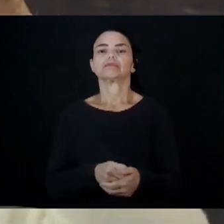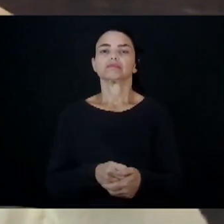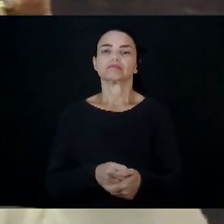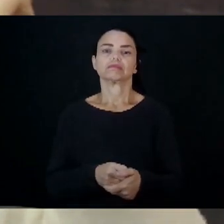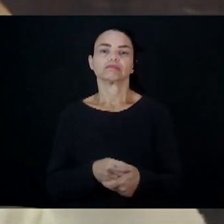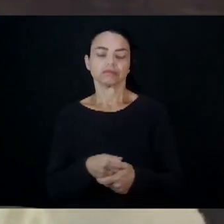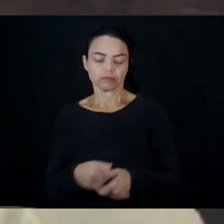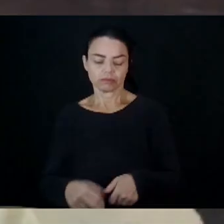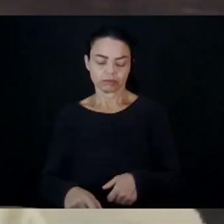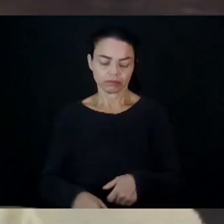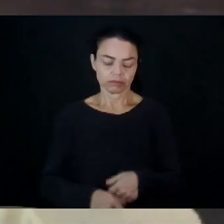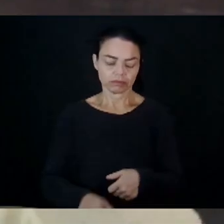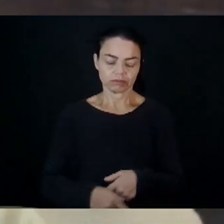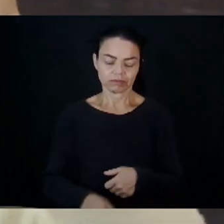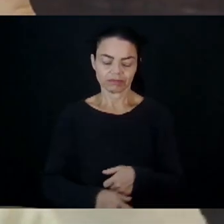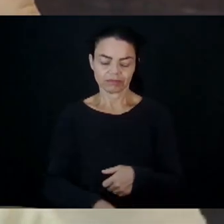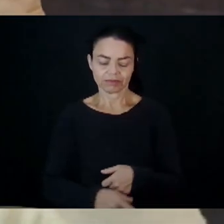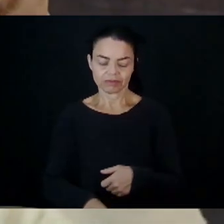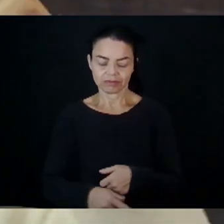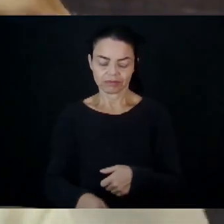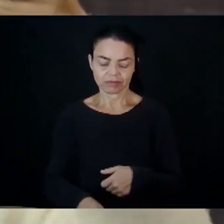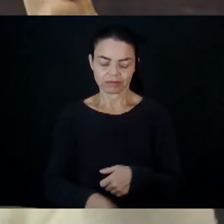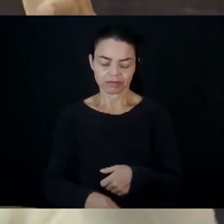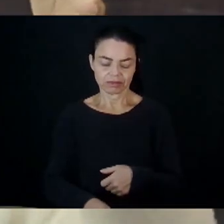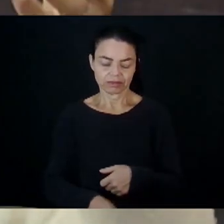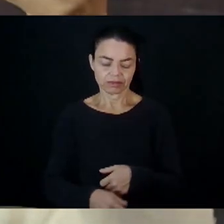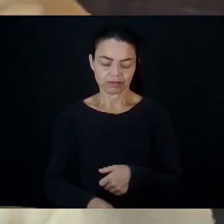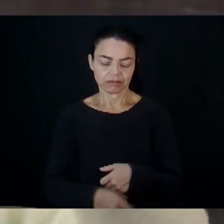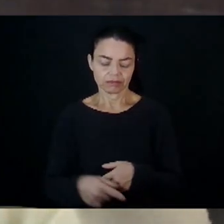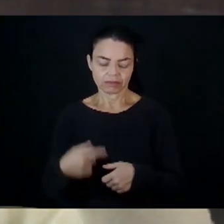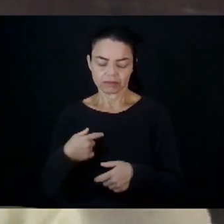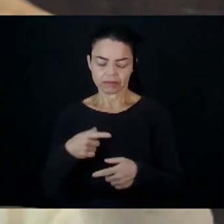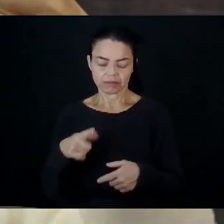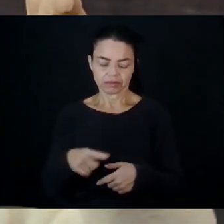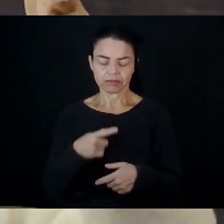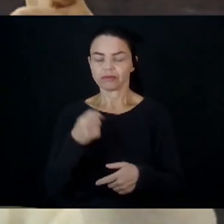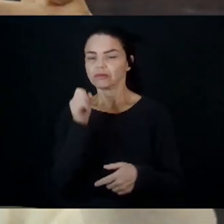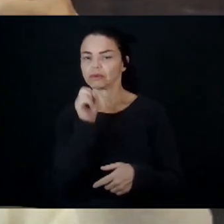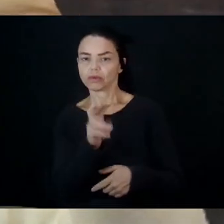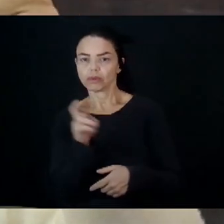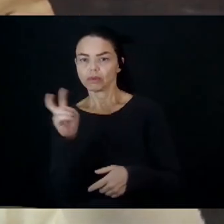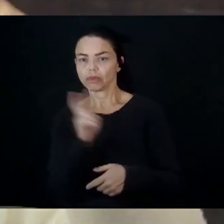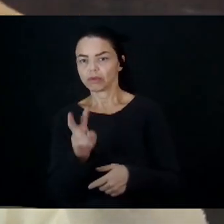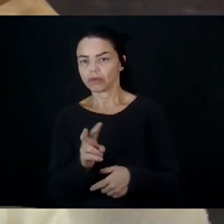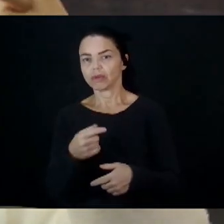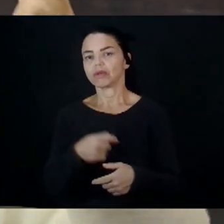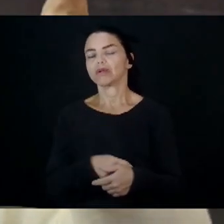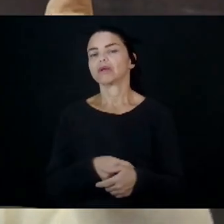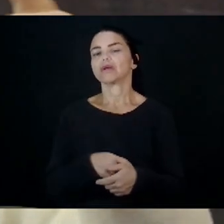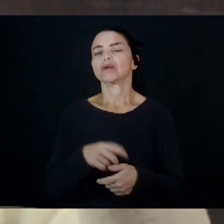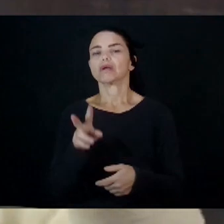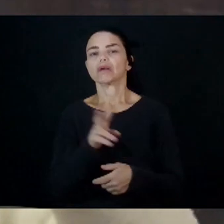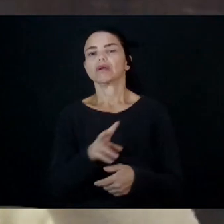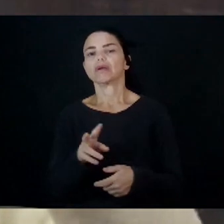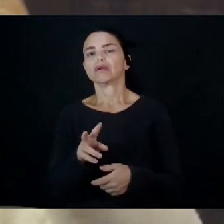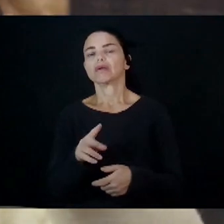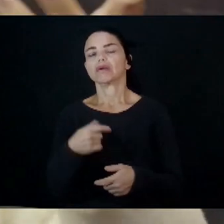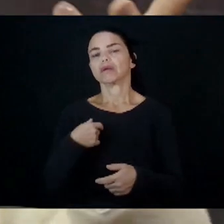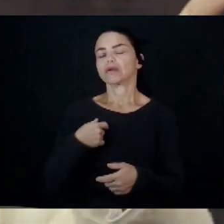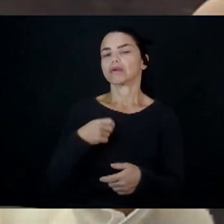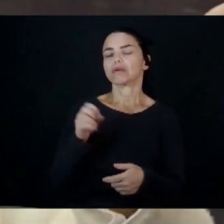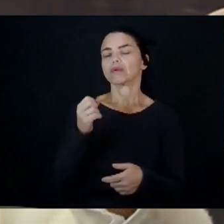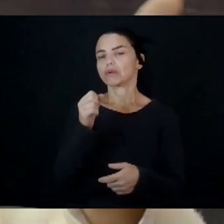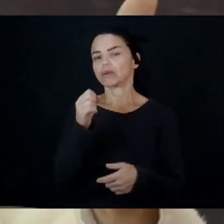sai comprando, é melhor a médica falar. Mas tem vitaminas que têm um impacto e a gente precisa. Agora, tem outras que,